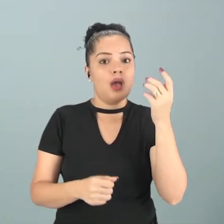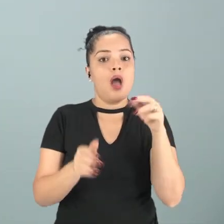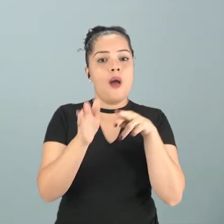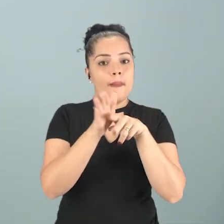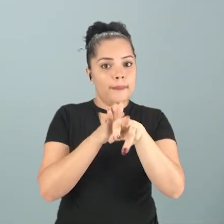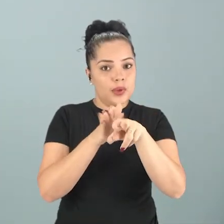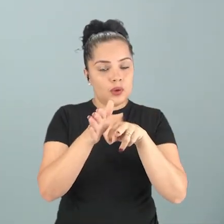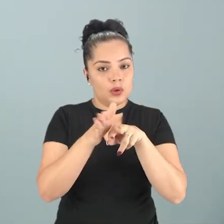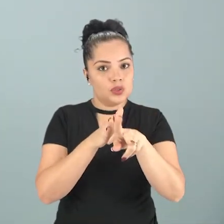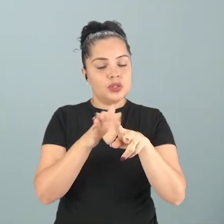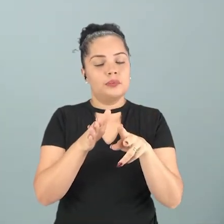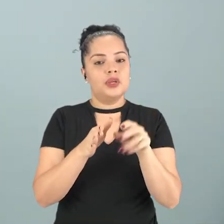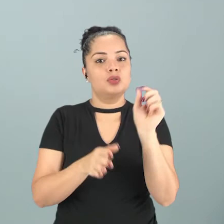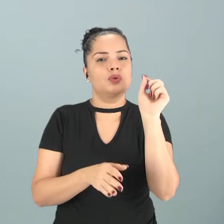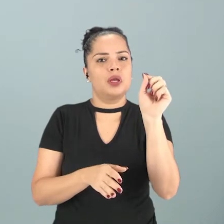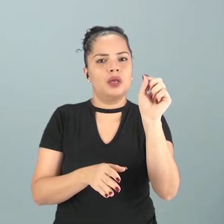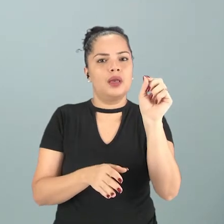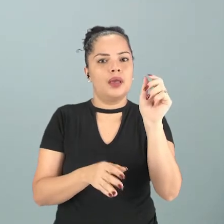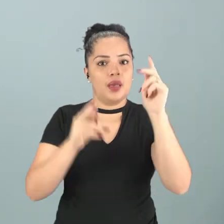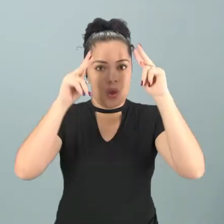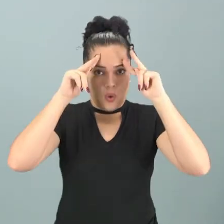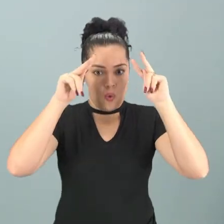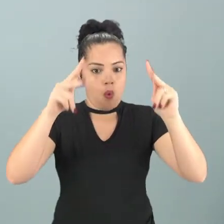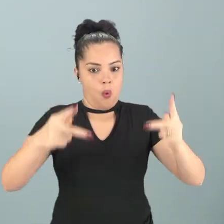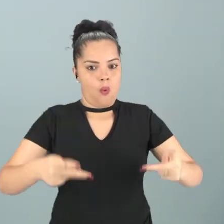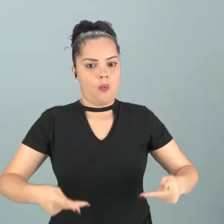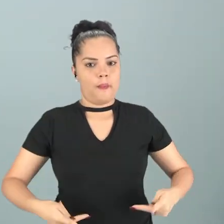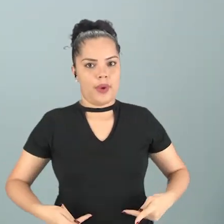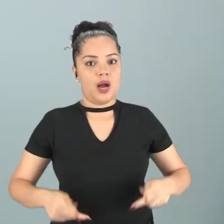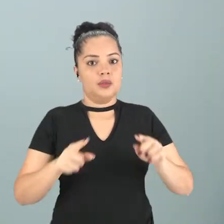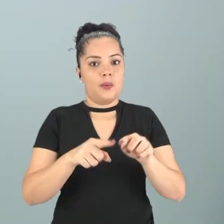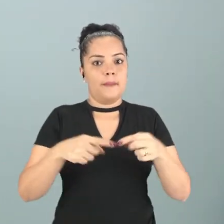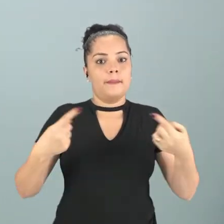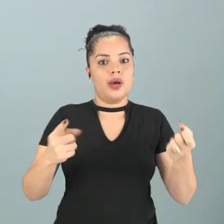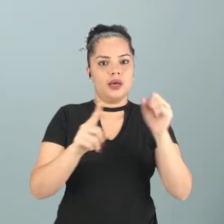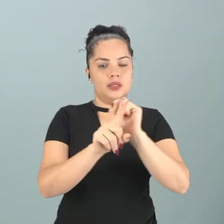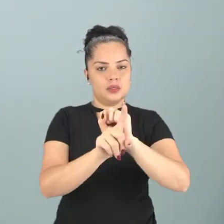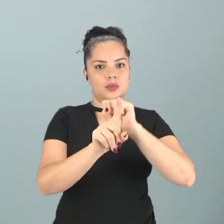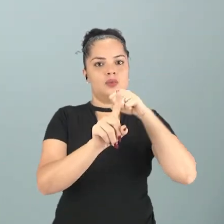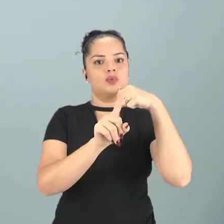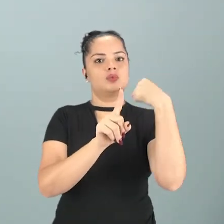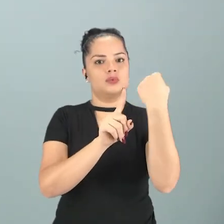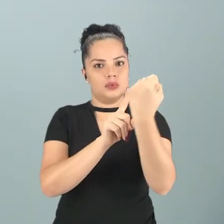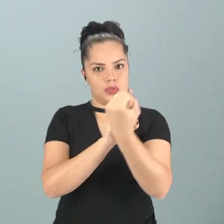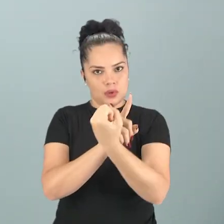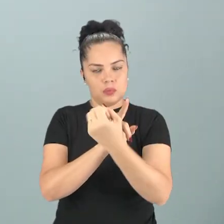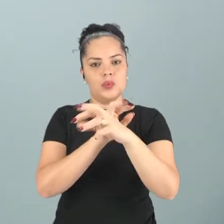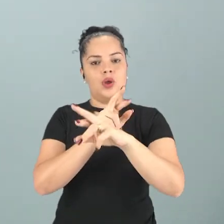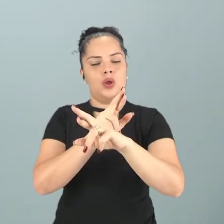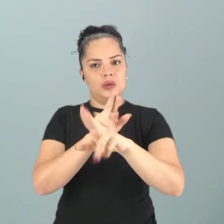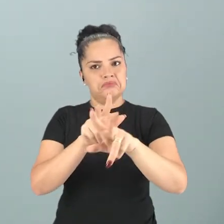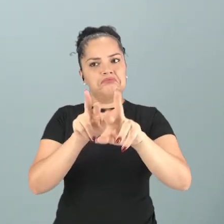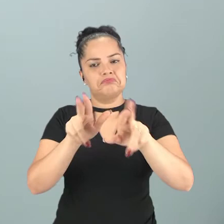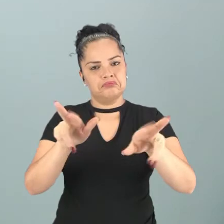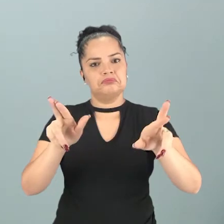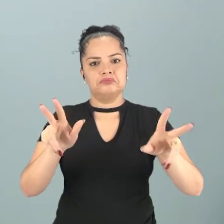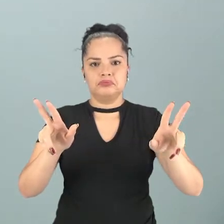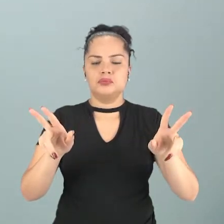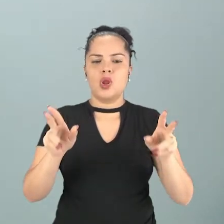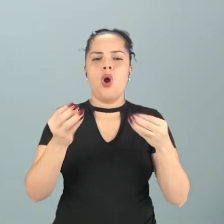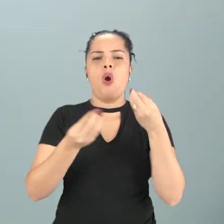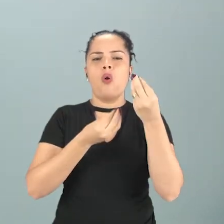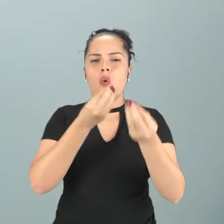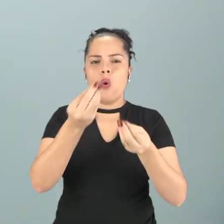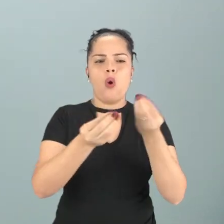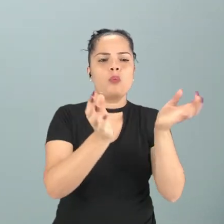só existe uma raça, que é a raça humana, certo? Só que socialmente, há sim distinção de como que essas raças elas